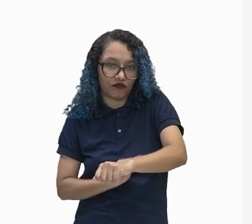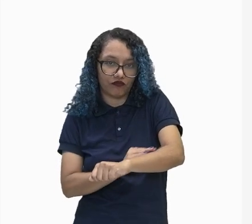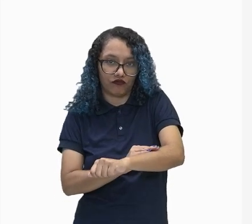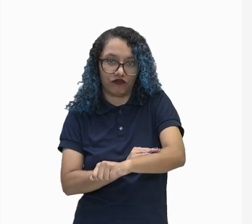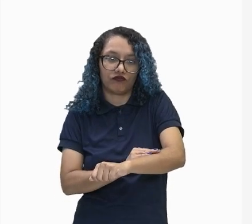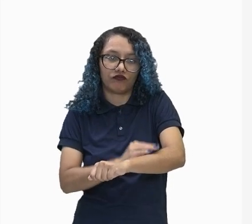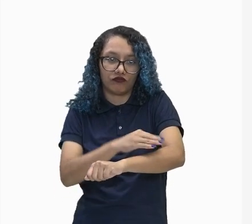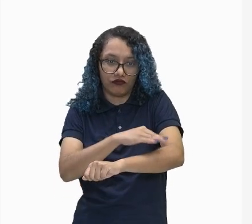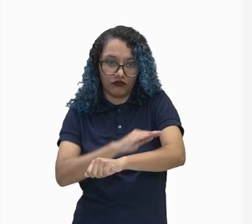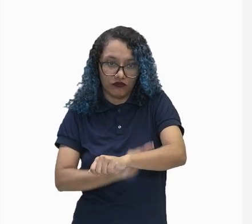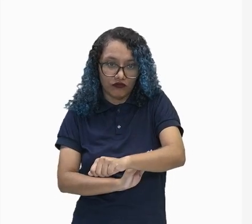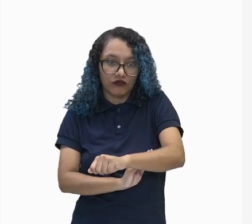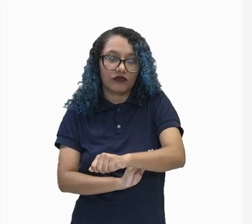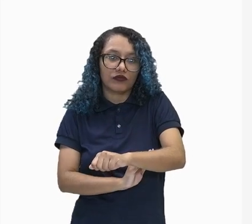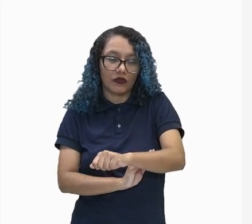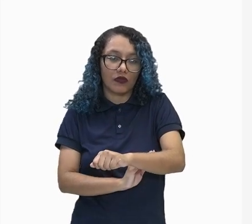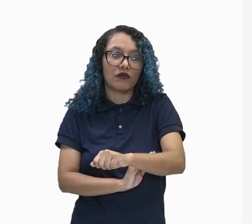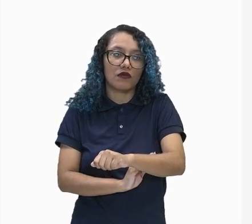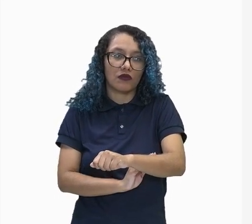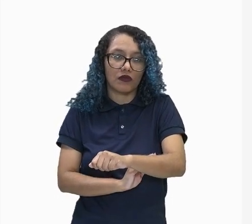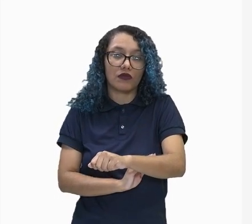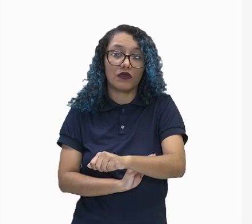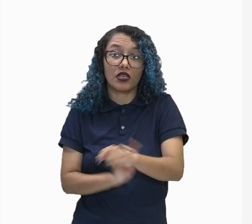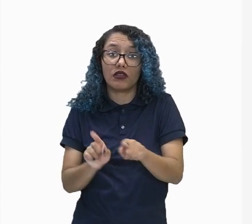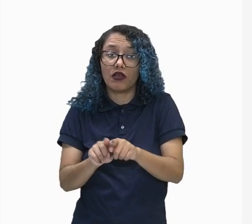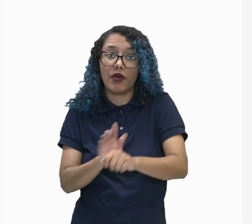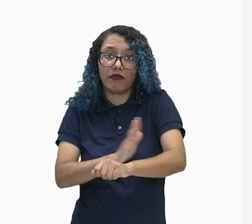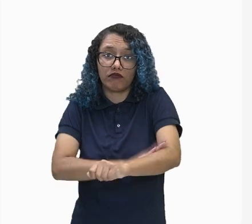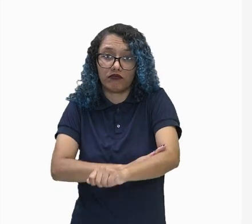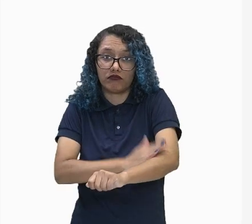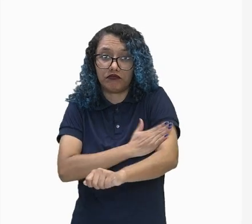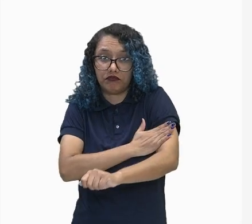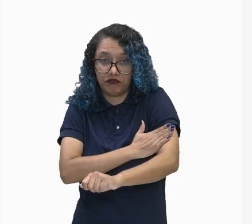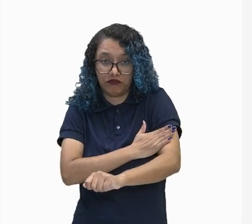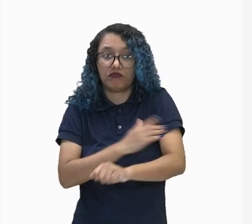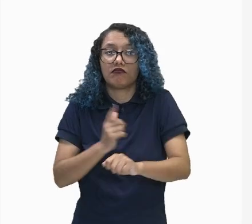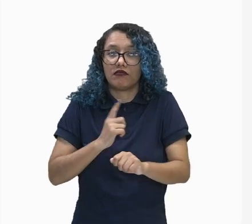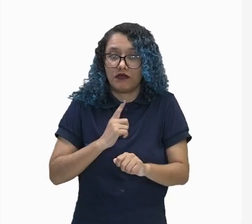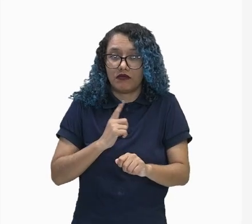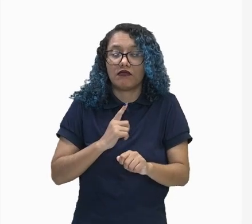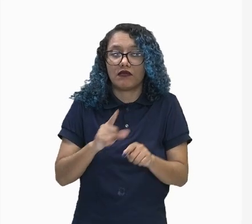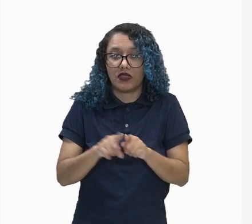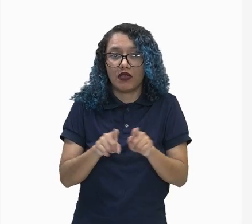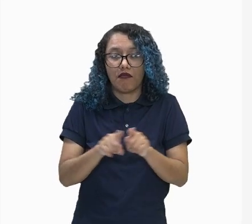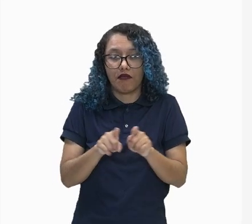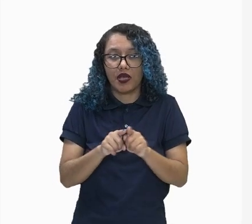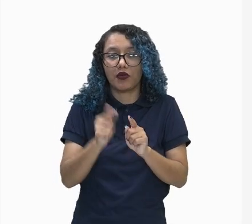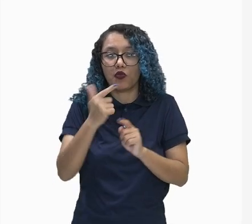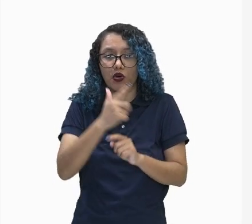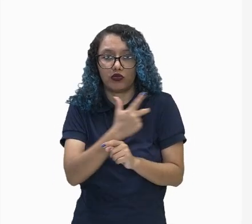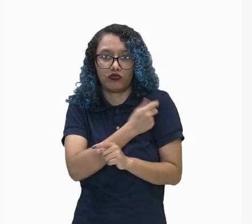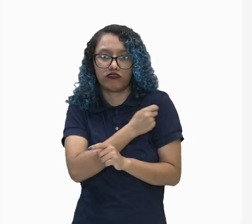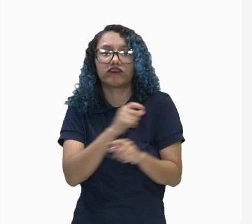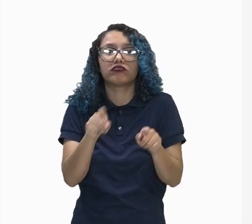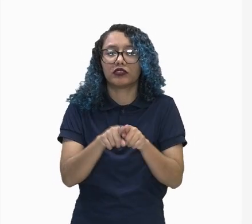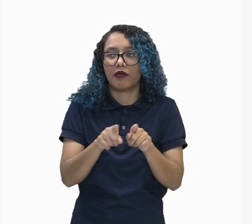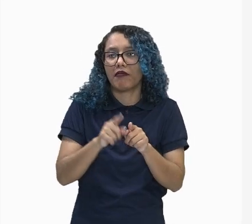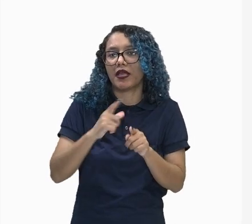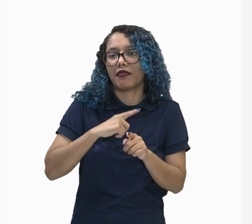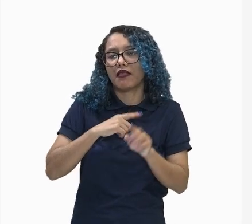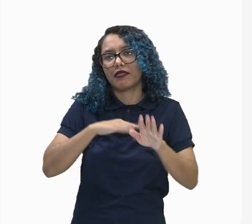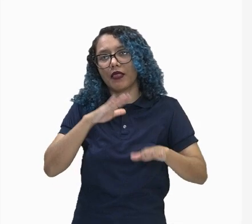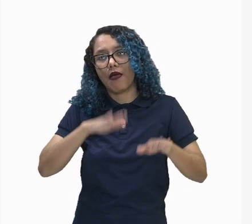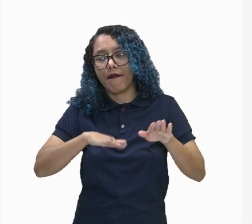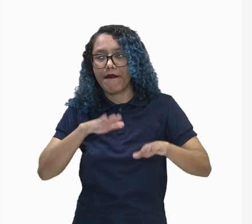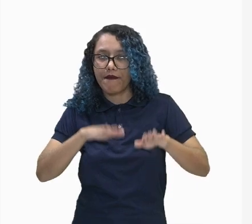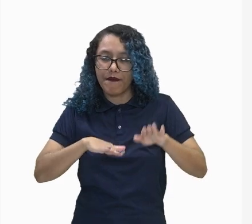e existe até a forma, né, de adesivo. Tem aqueles ainda que são injetáveis. Então, como eu falei, né, vai depender